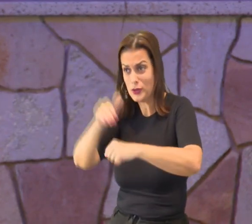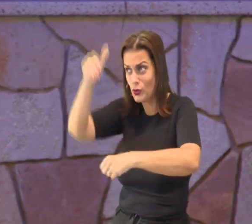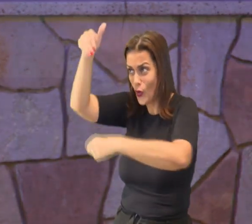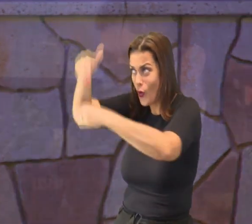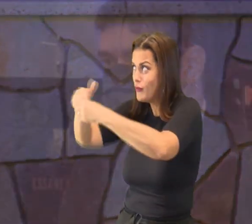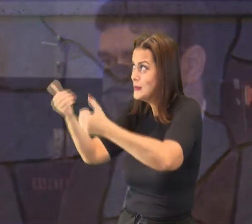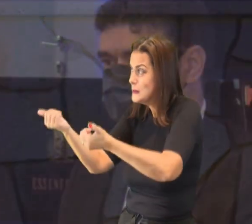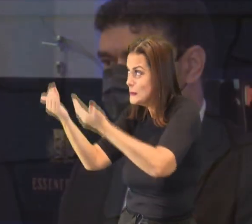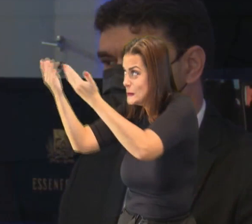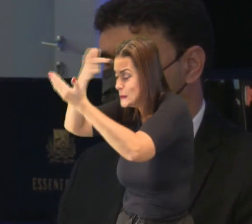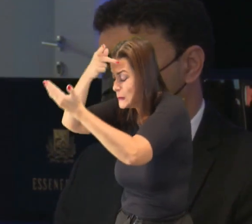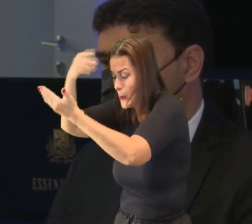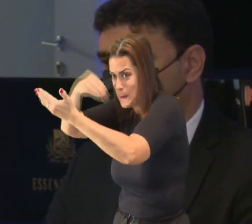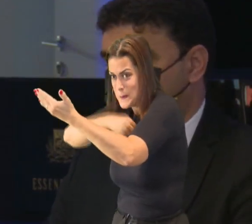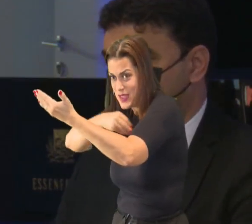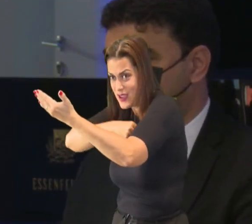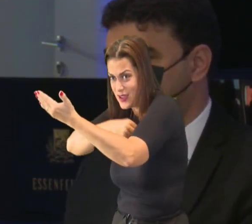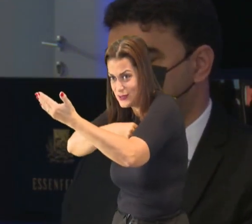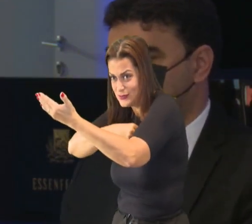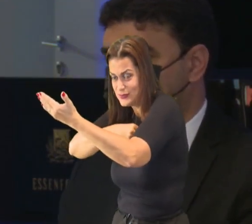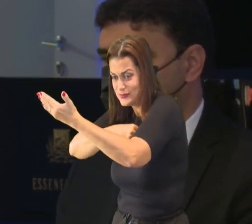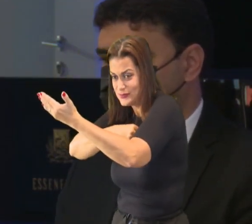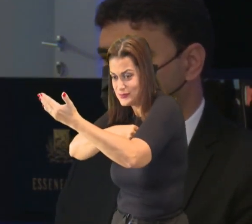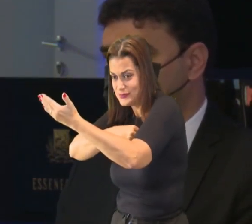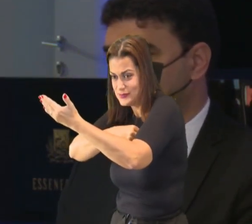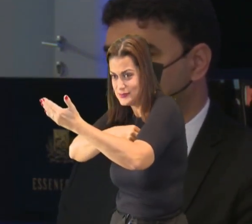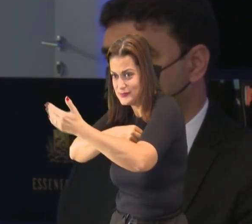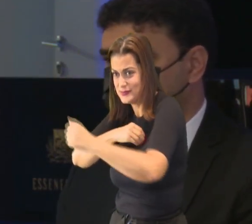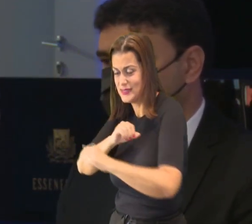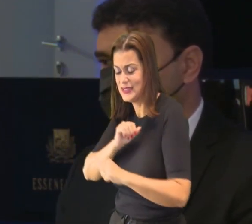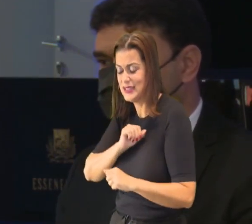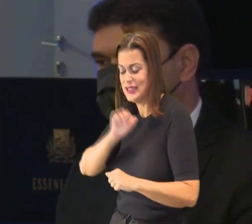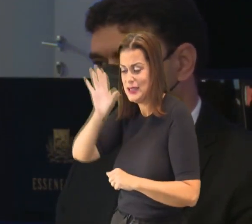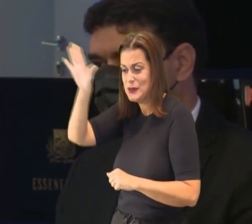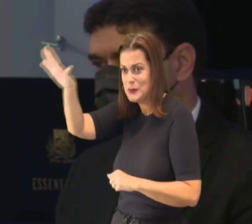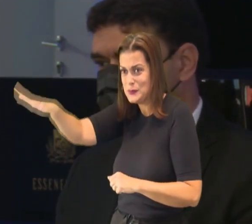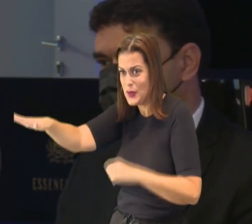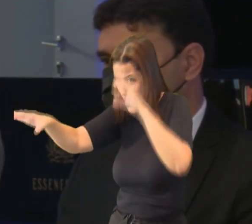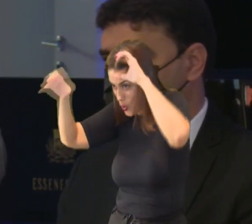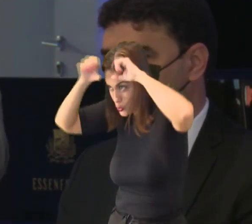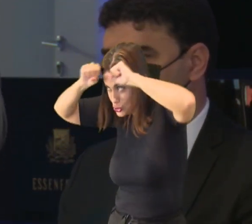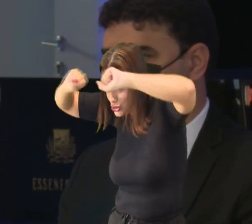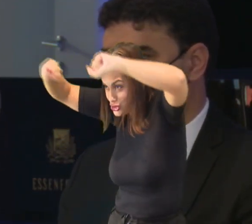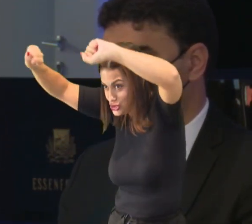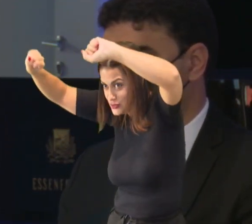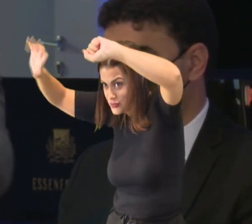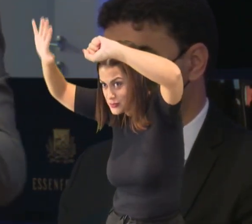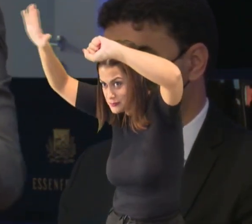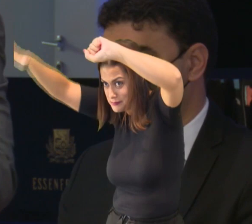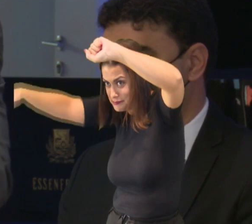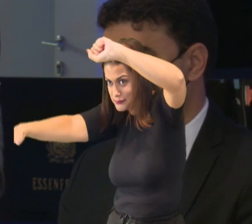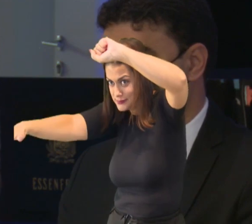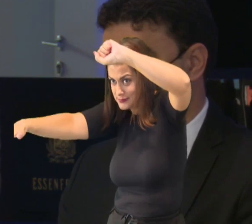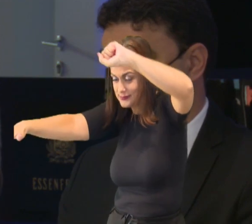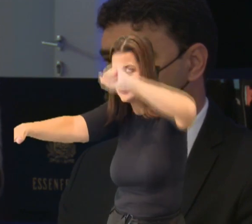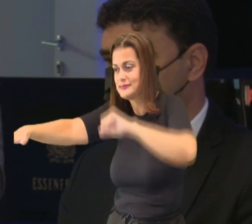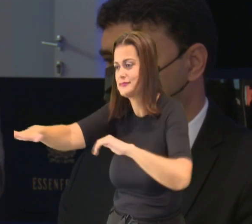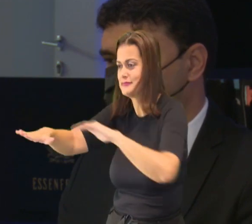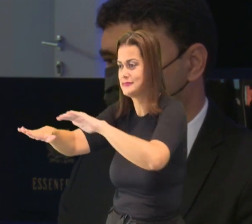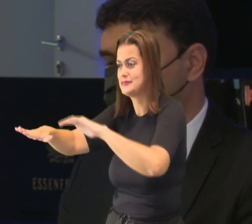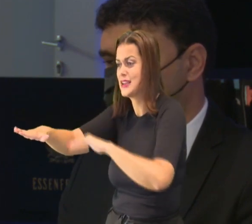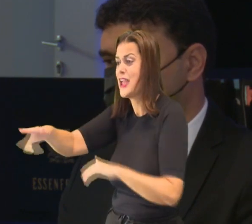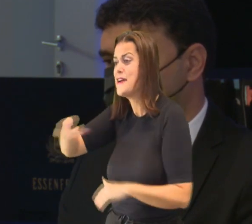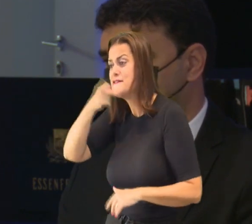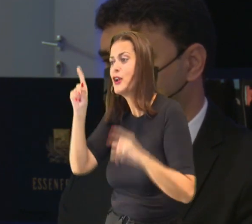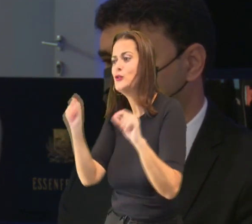infrator, pecador, colocava a mão sobre o chifre do animal, sobre a cabeça do animal, ele